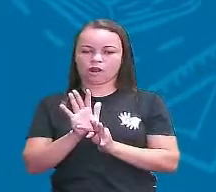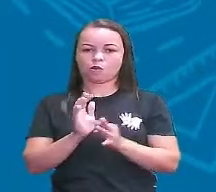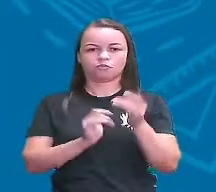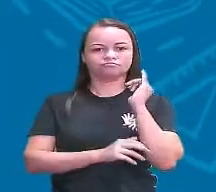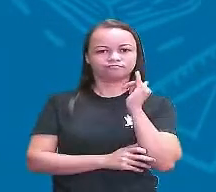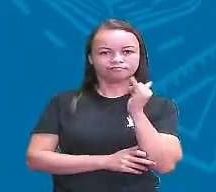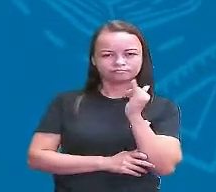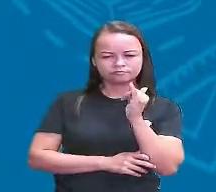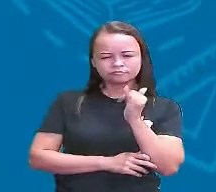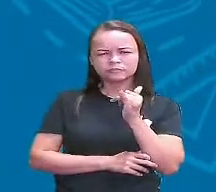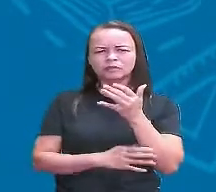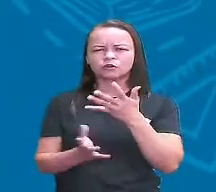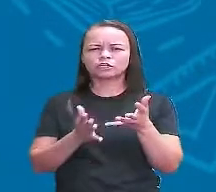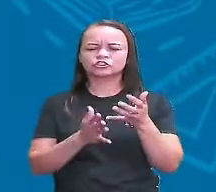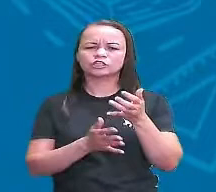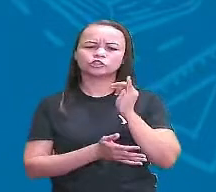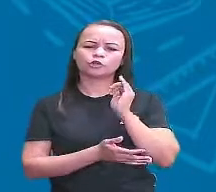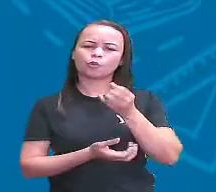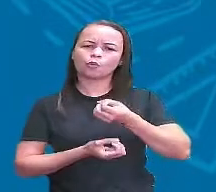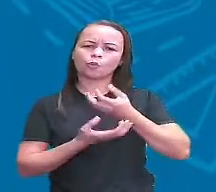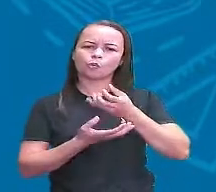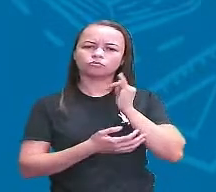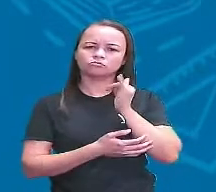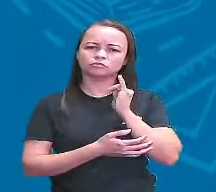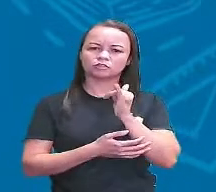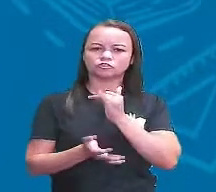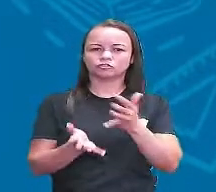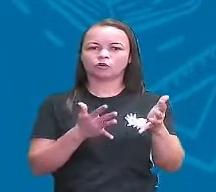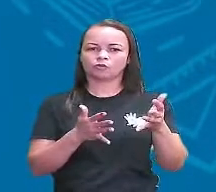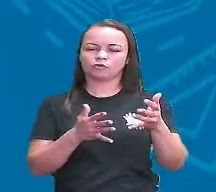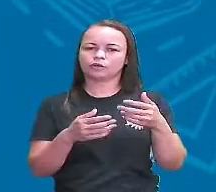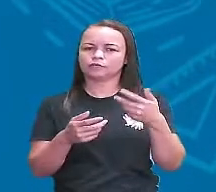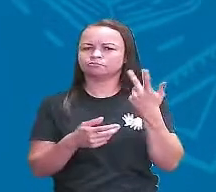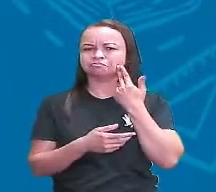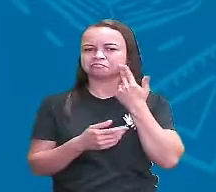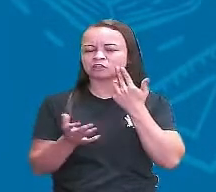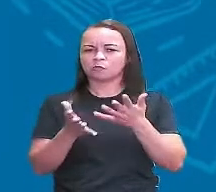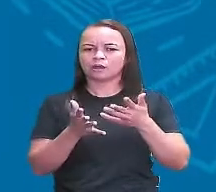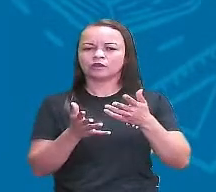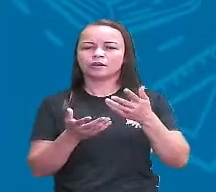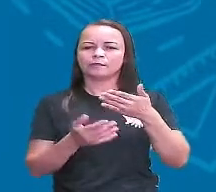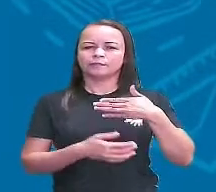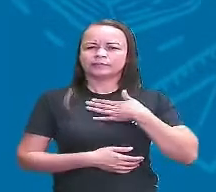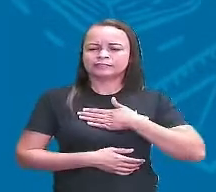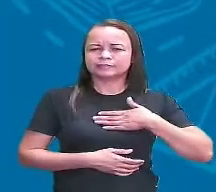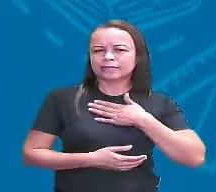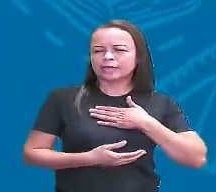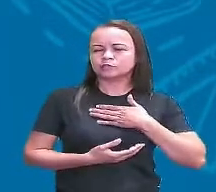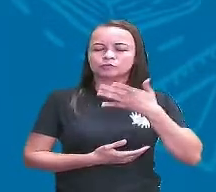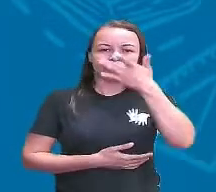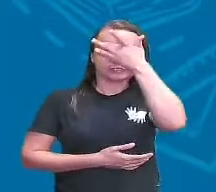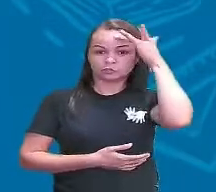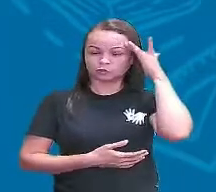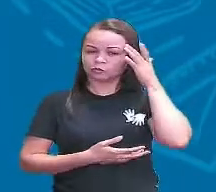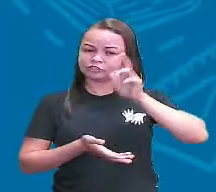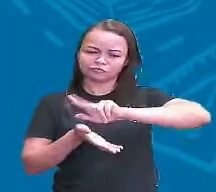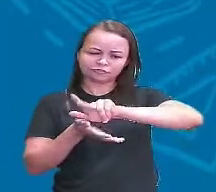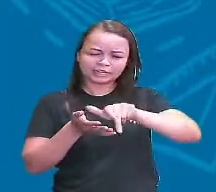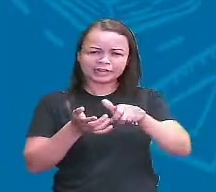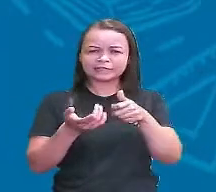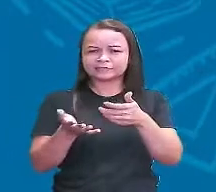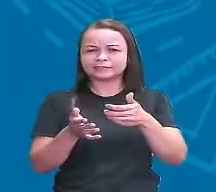tá? Muito popular. E também ele é apreciado por muitas pessoas de diferentes idades. Desde